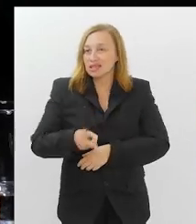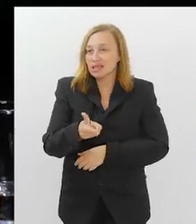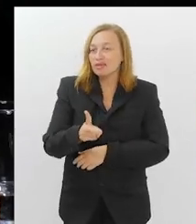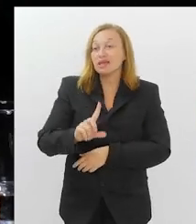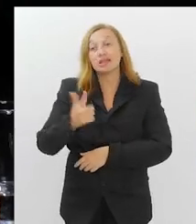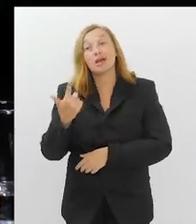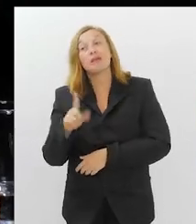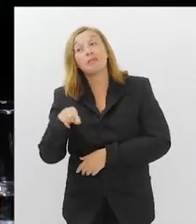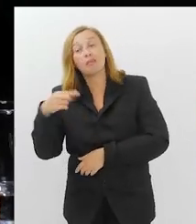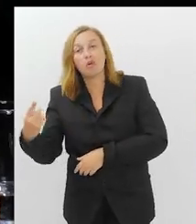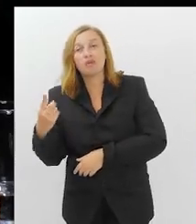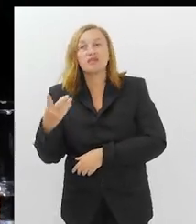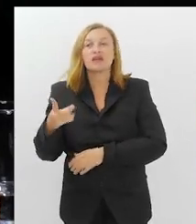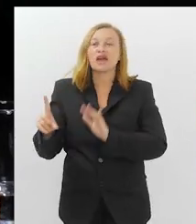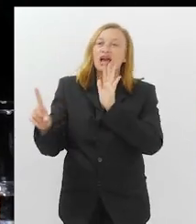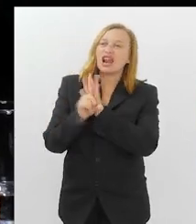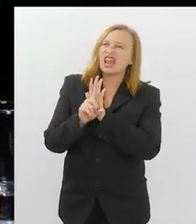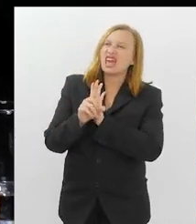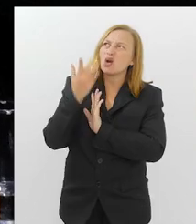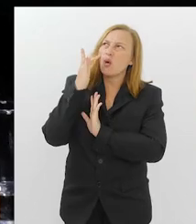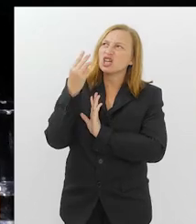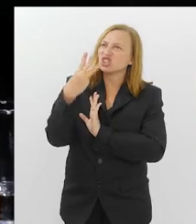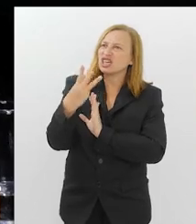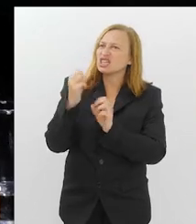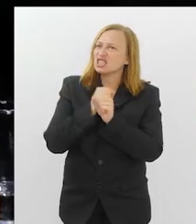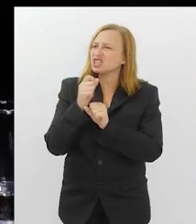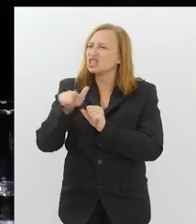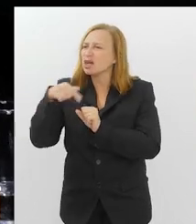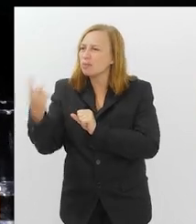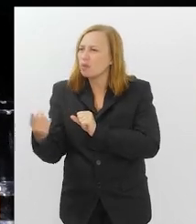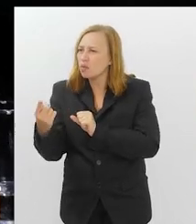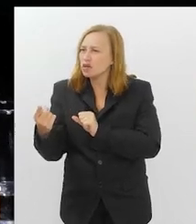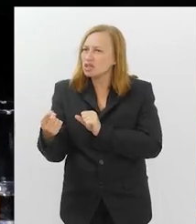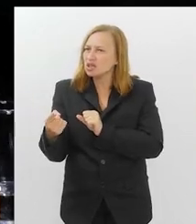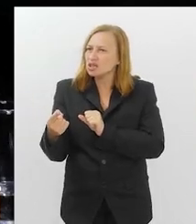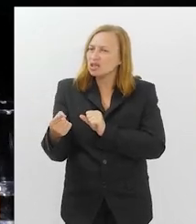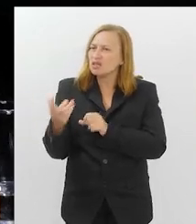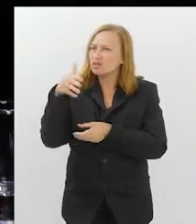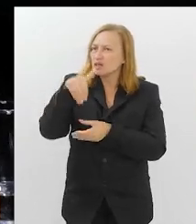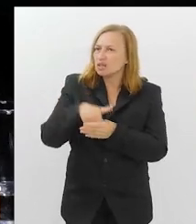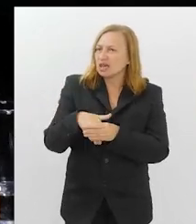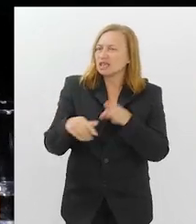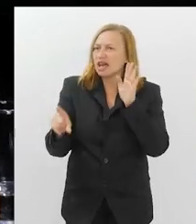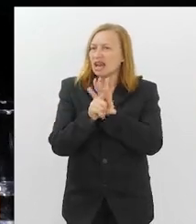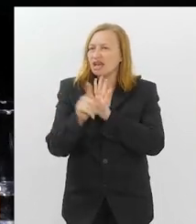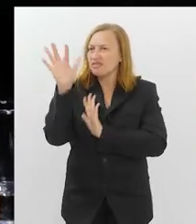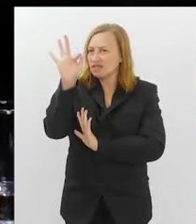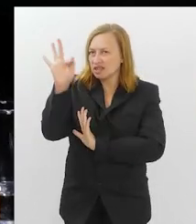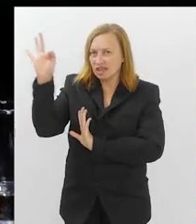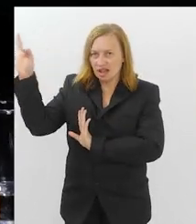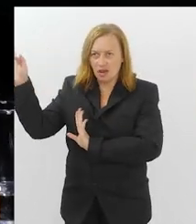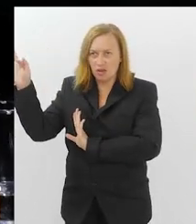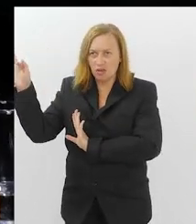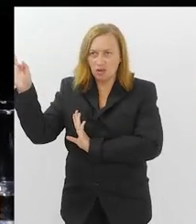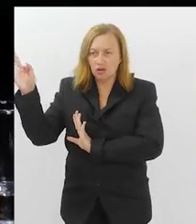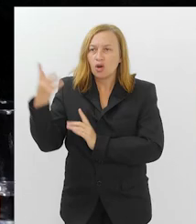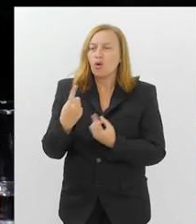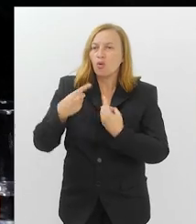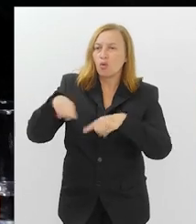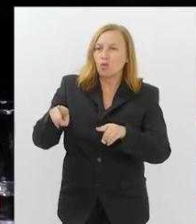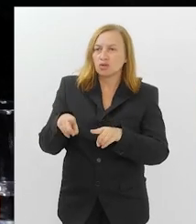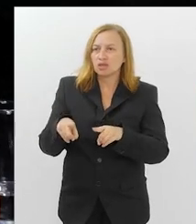no protagonismo, e depois veio a lei, depois, se eu não me engano, 3 anos depois, foi em 23, que foi votada a lei